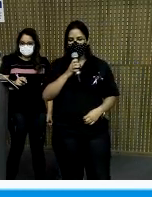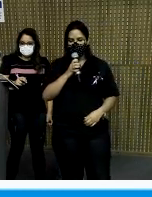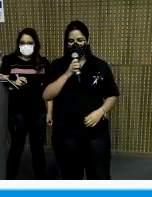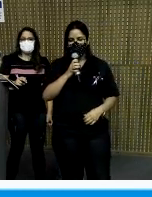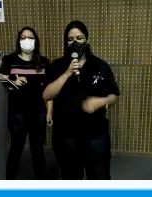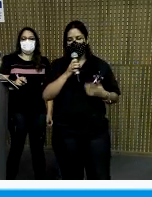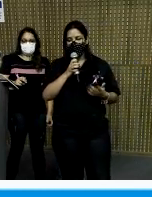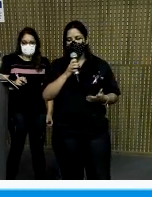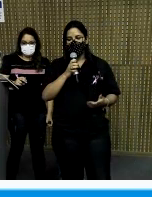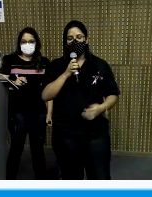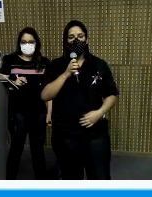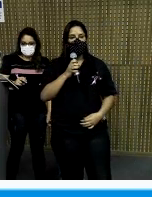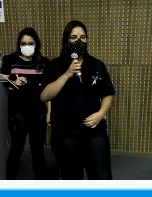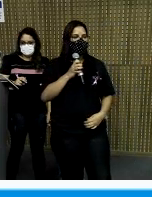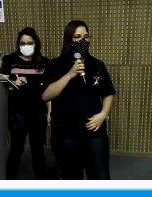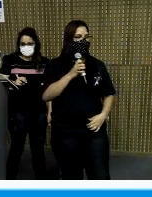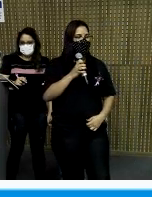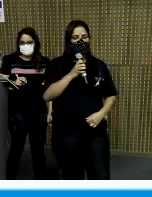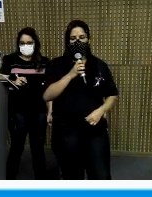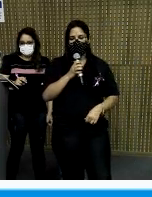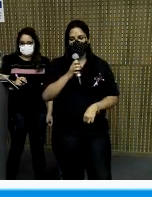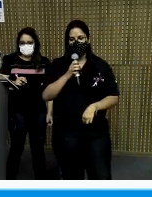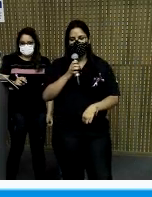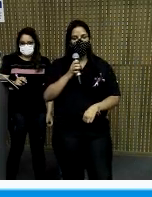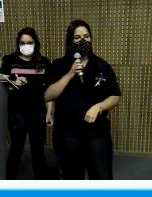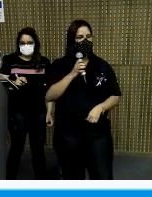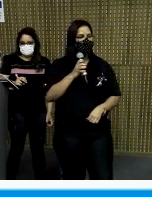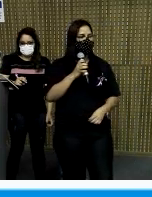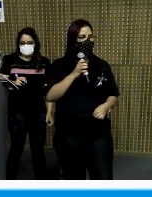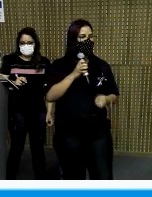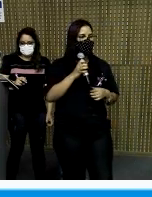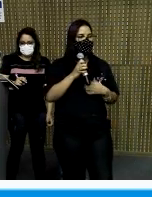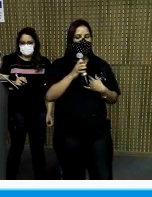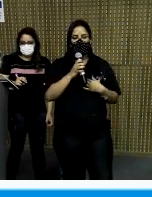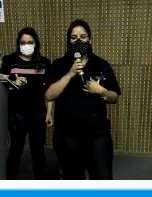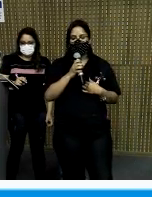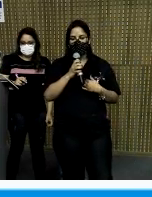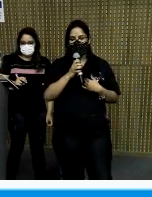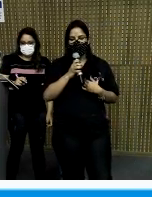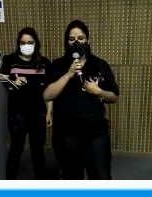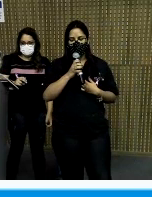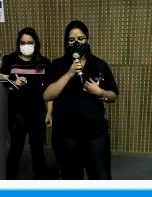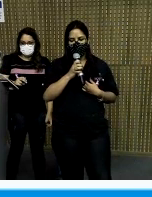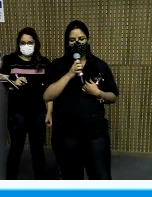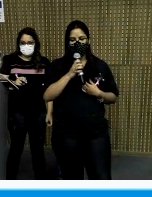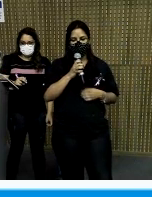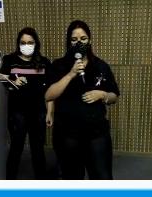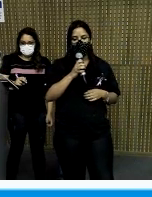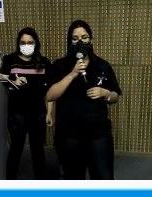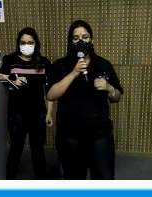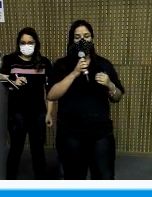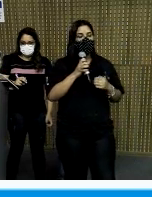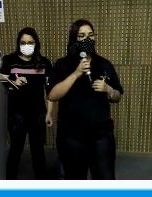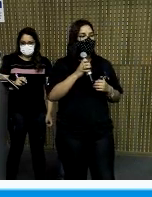doutor Erlon, né, e em média de 98 dias. Tem demorado um pouquinho, de fato, a ultrassonografia